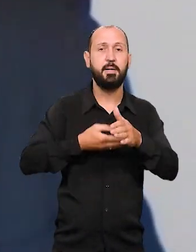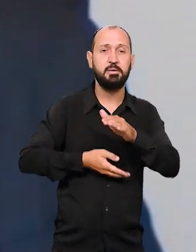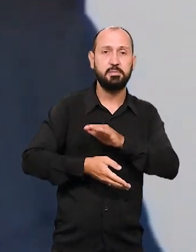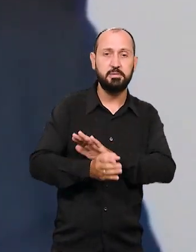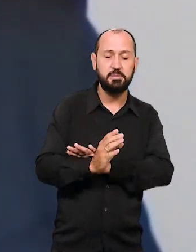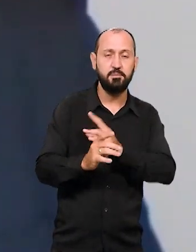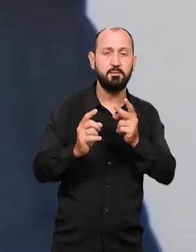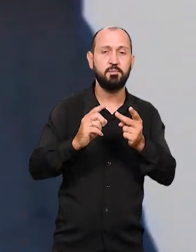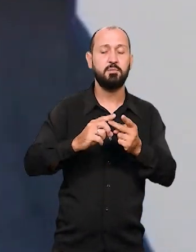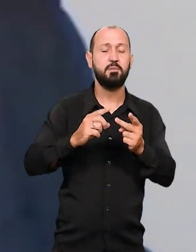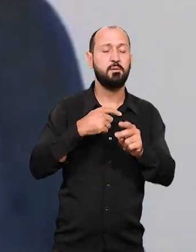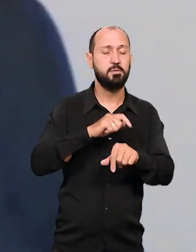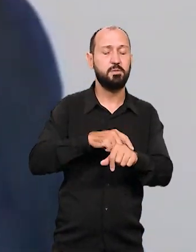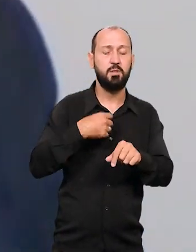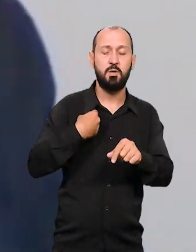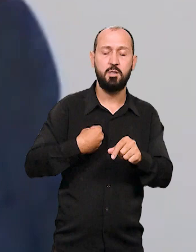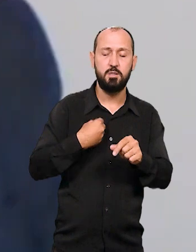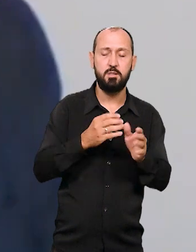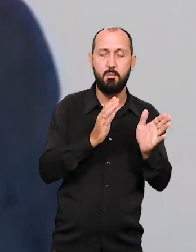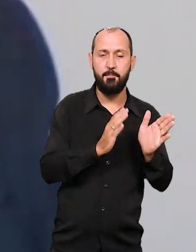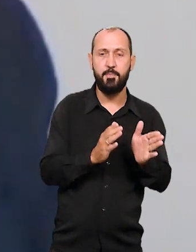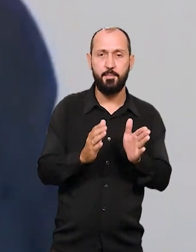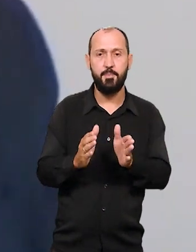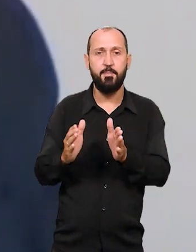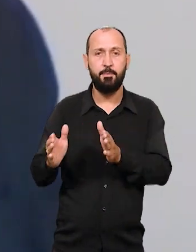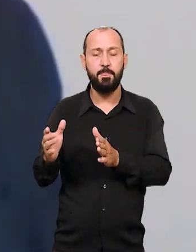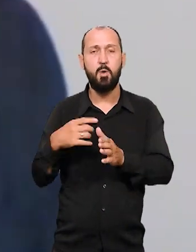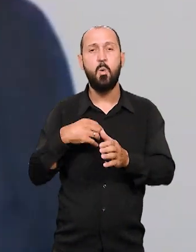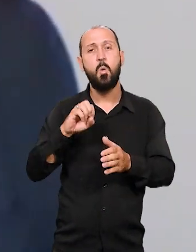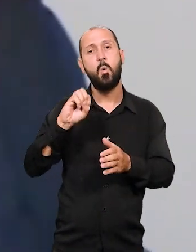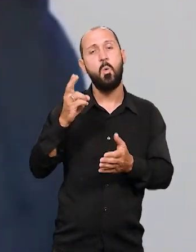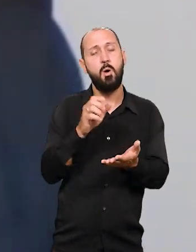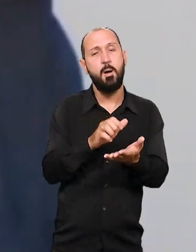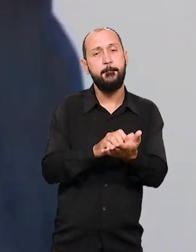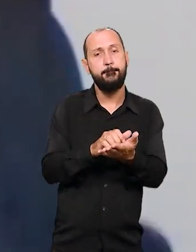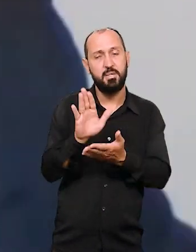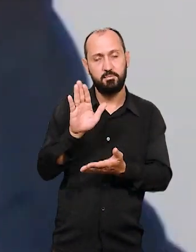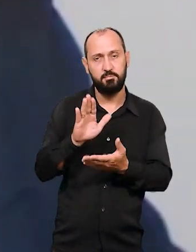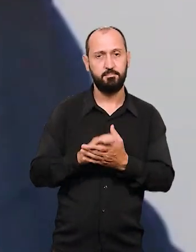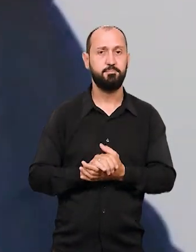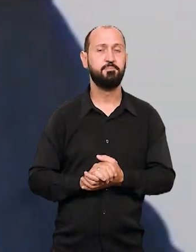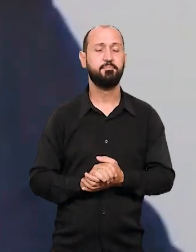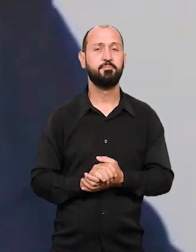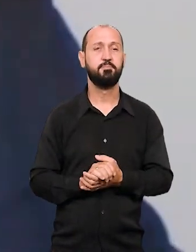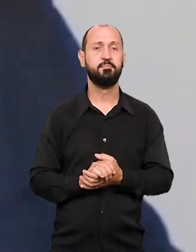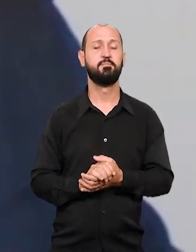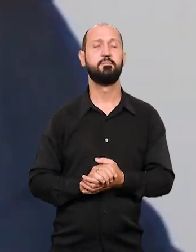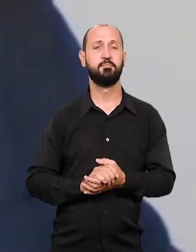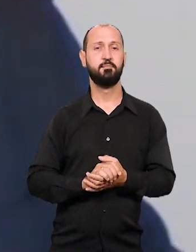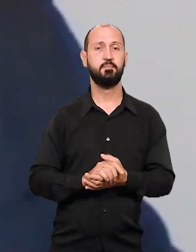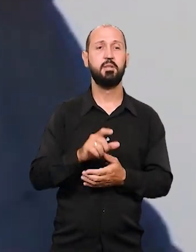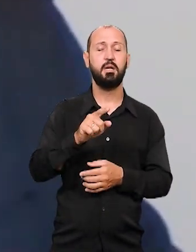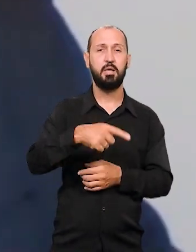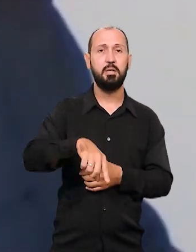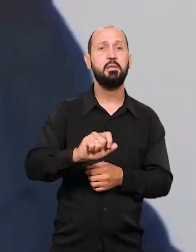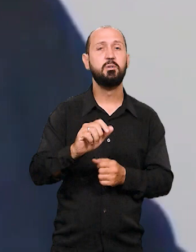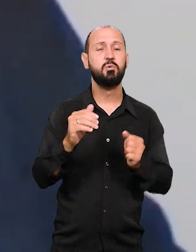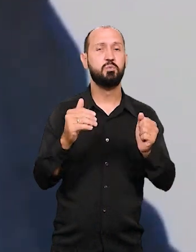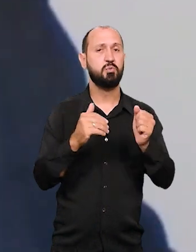de admissão, testes periódicos ou testes de demissão, né, eles